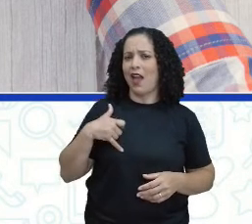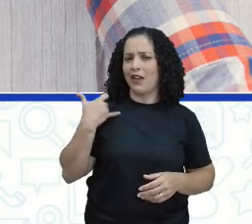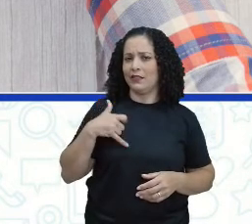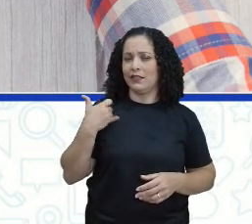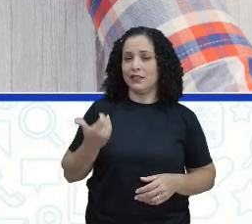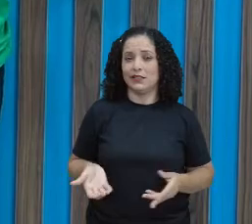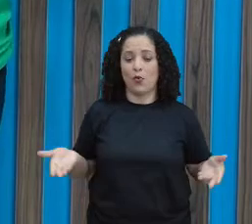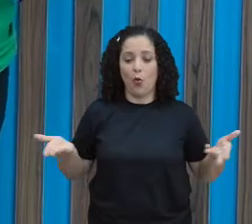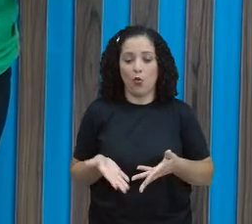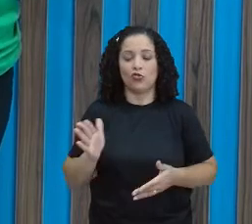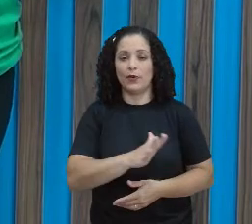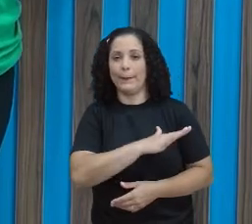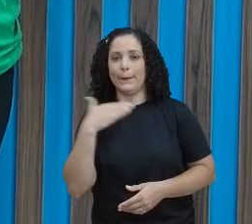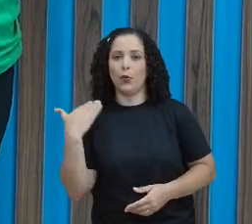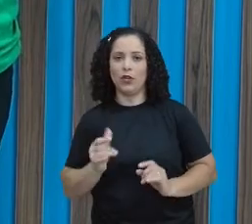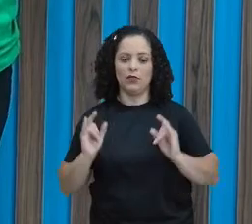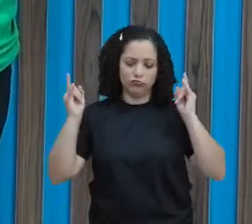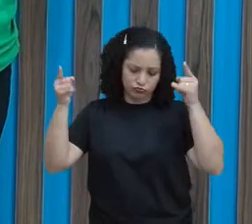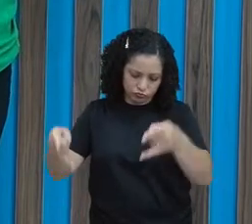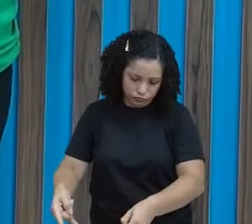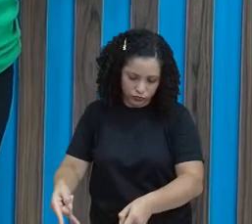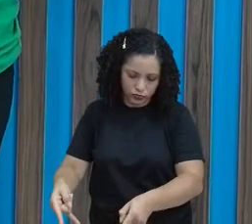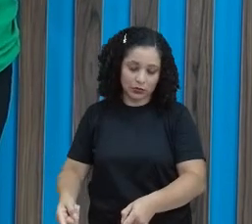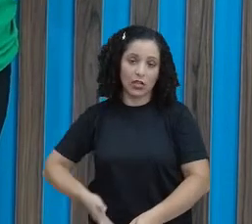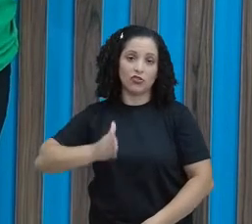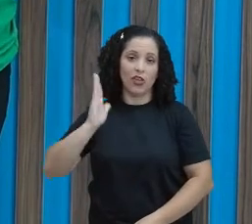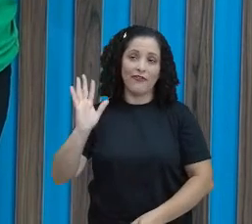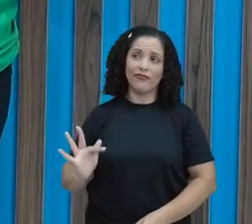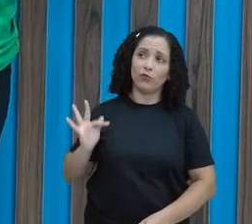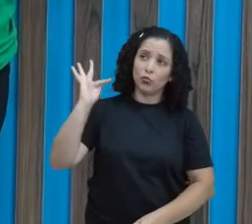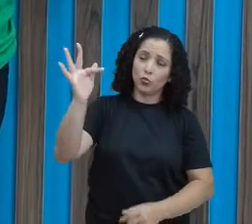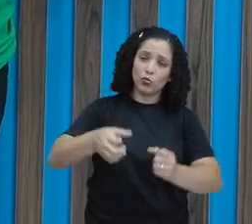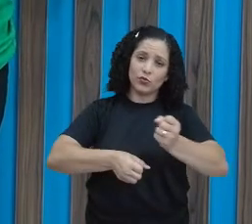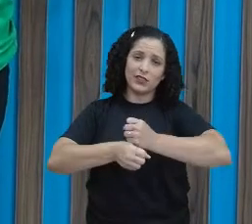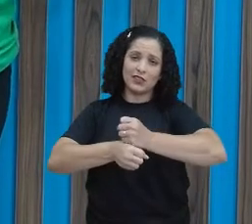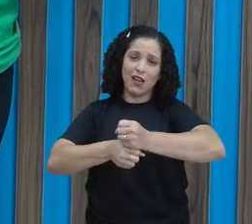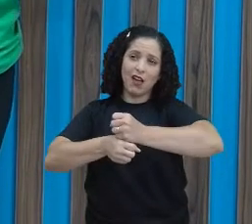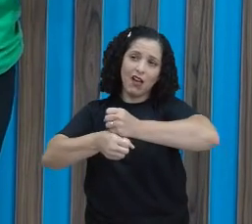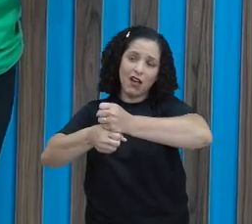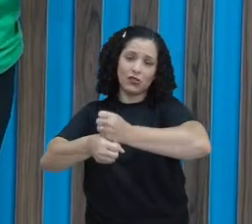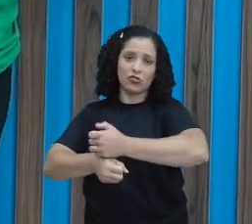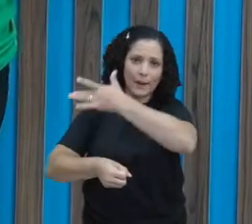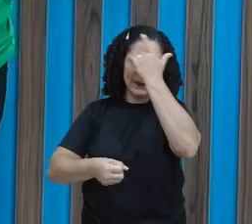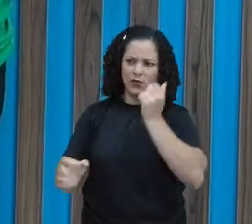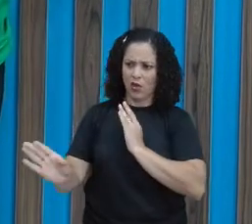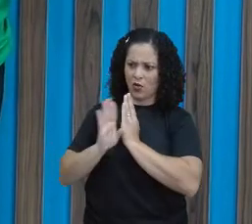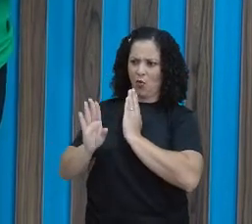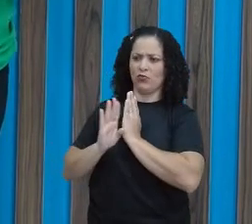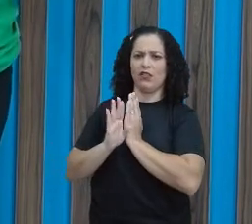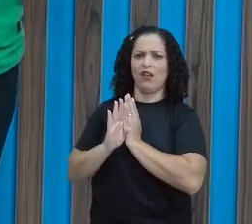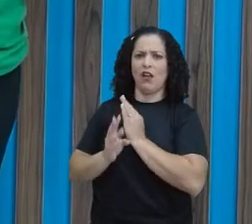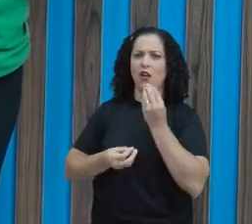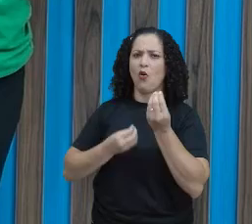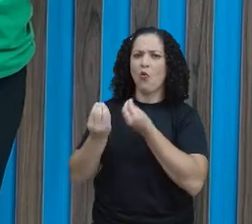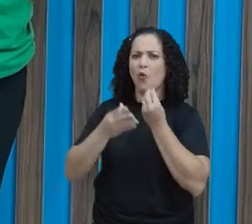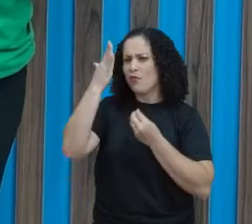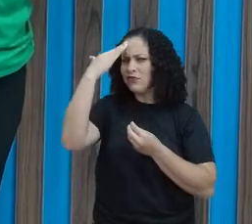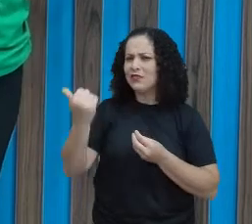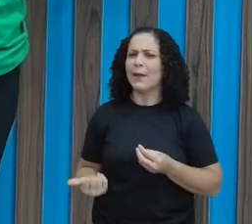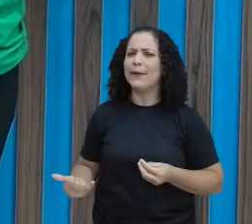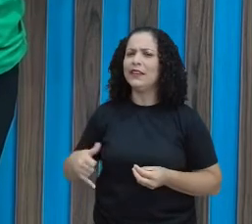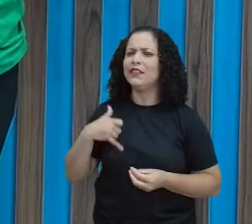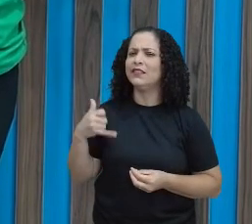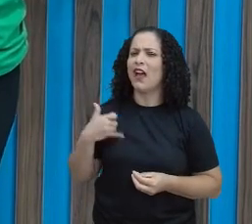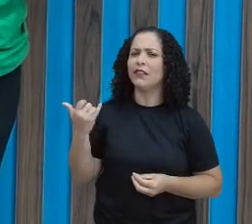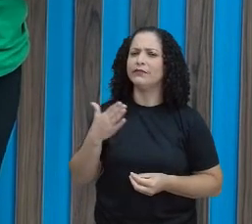gente morrer hoje e for enterrado lá, daqui a centenas de anos, alguém achar a gente, como é que vai saber qual é a idade que a gente tem?